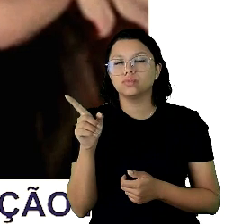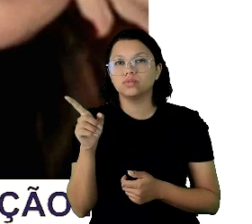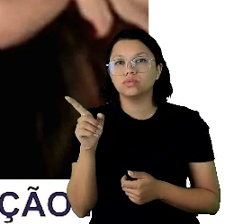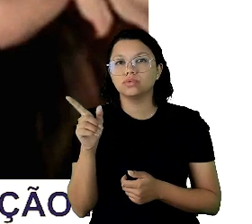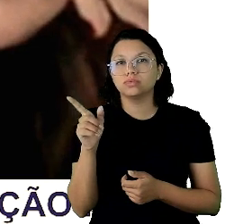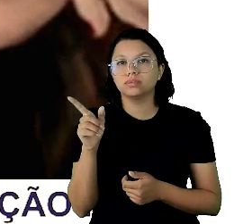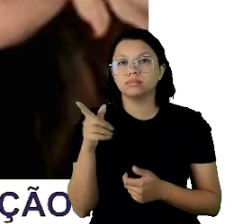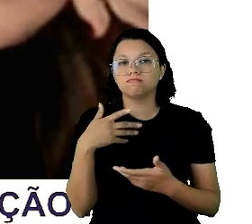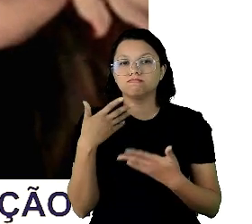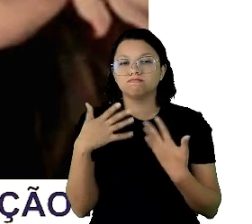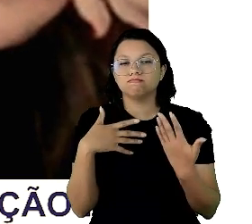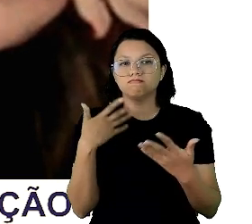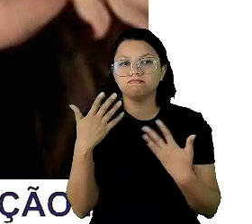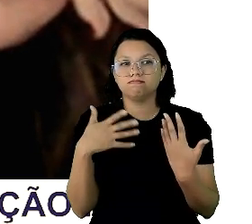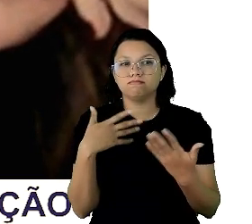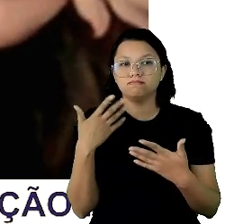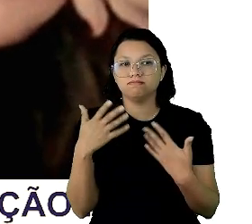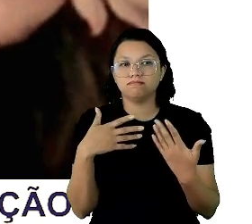depois eu vou lembrar.